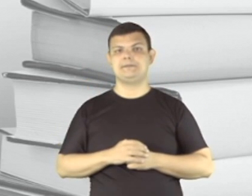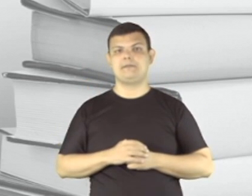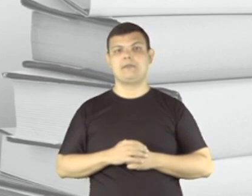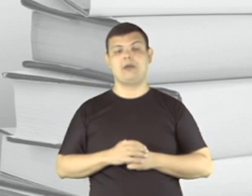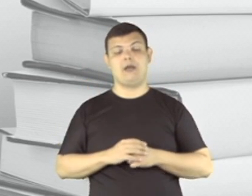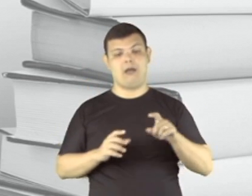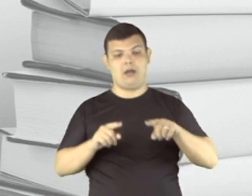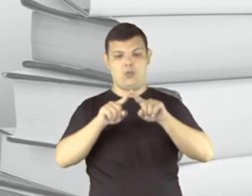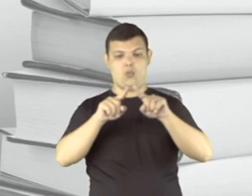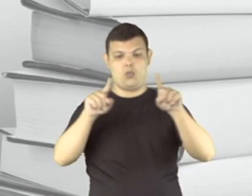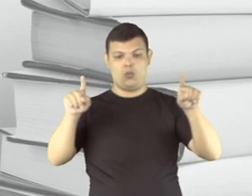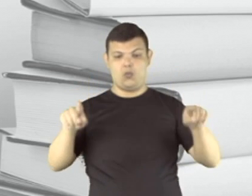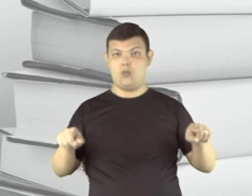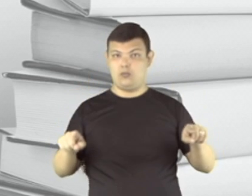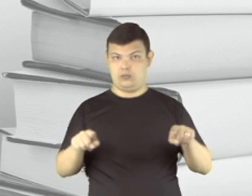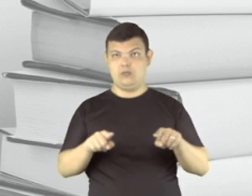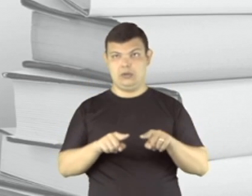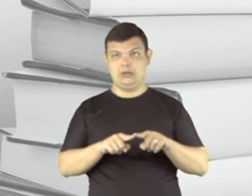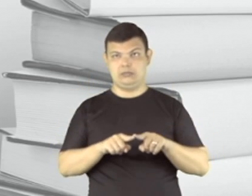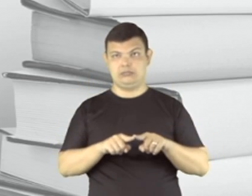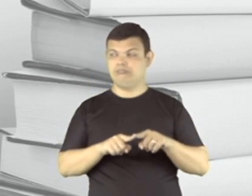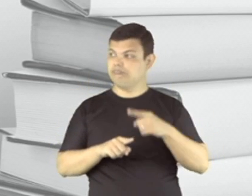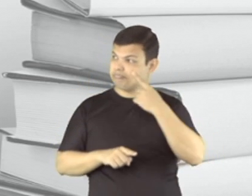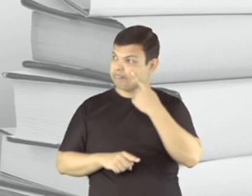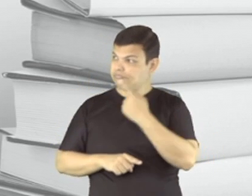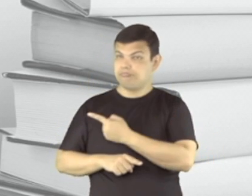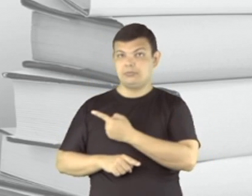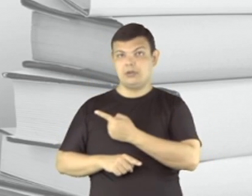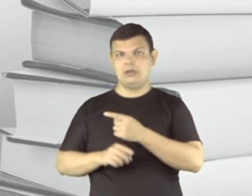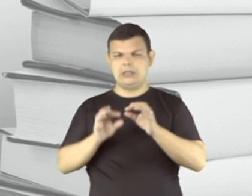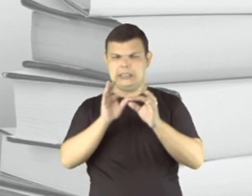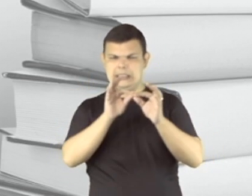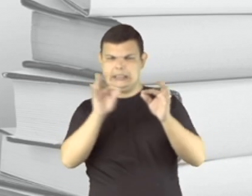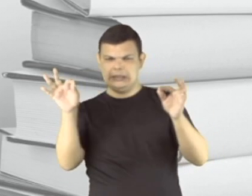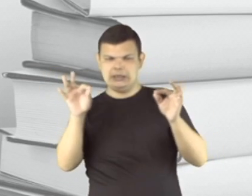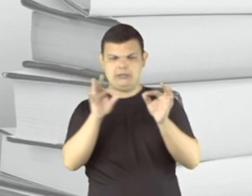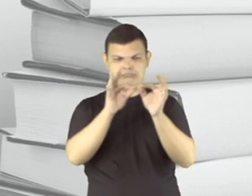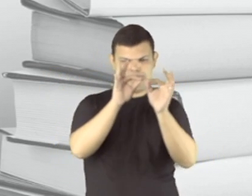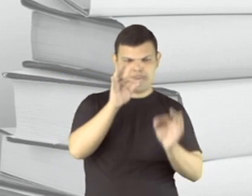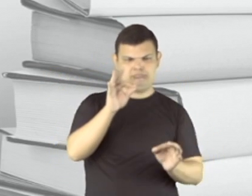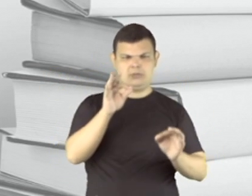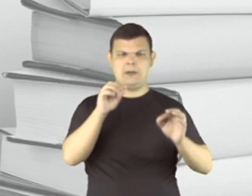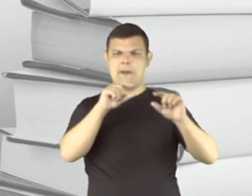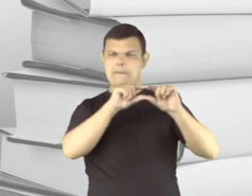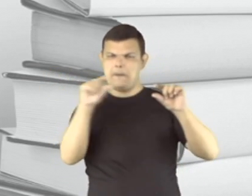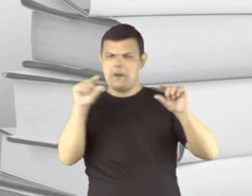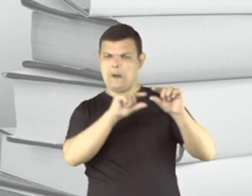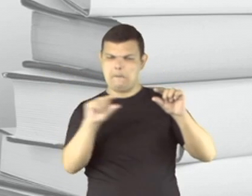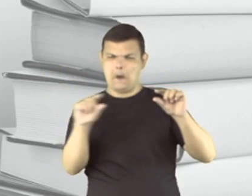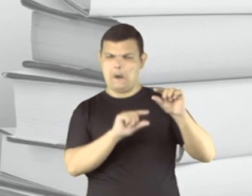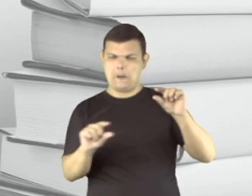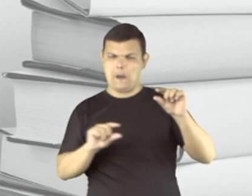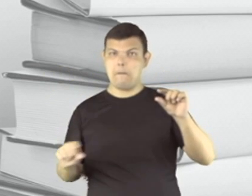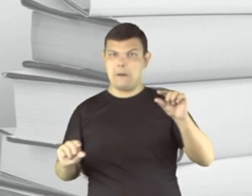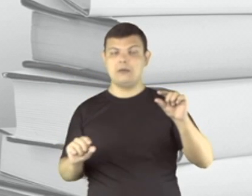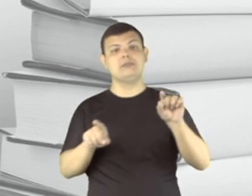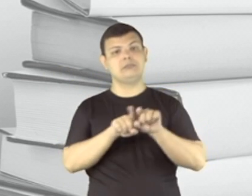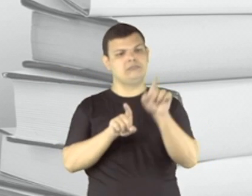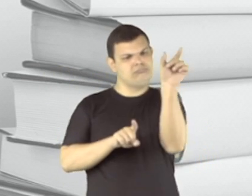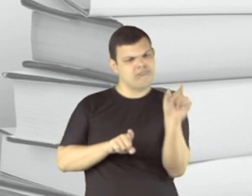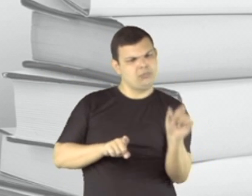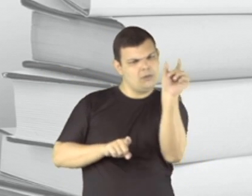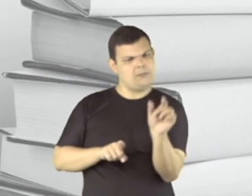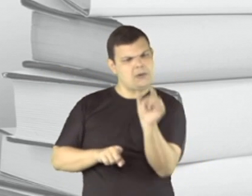quadriculada? É um quadro, e aqui a gente pode perceber, com linhas e colunas. Olha as linhas aqui. E olha as colunas